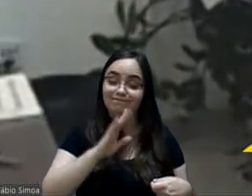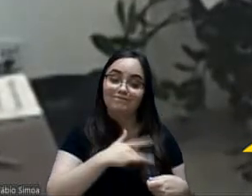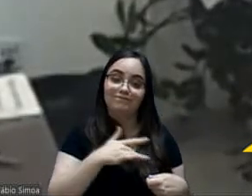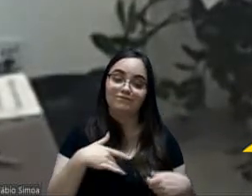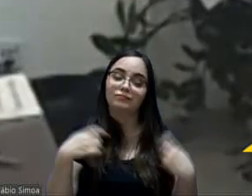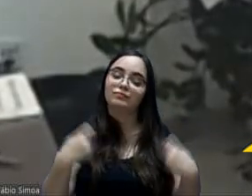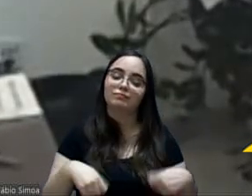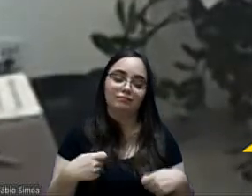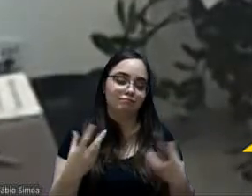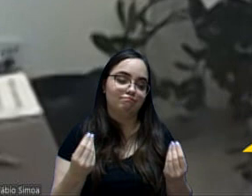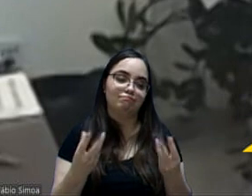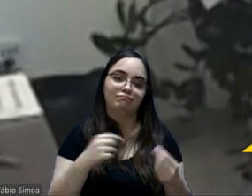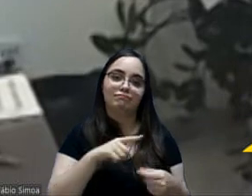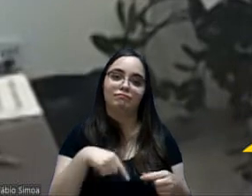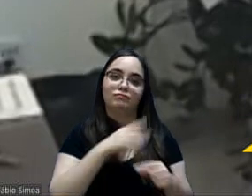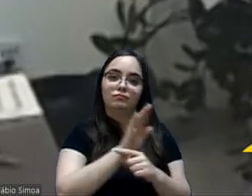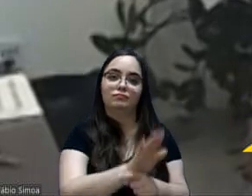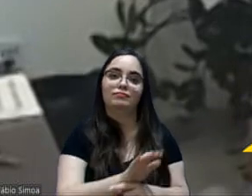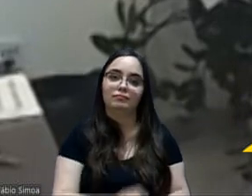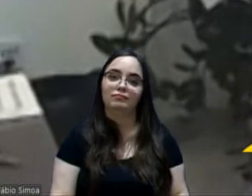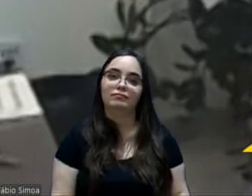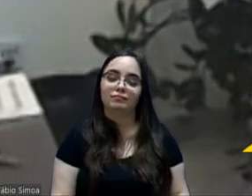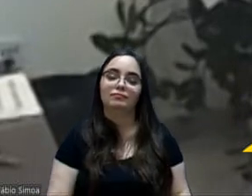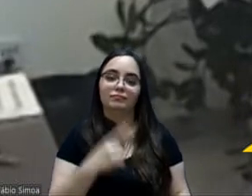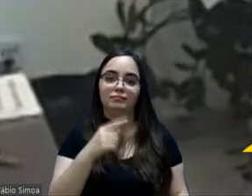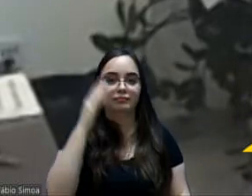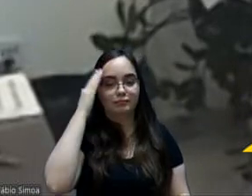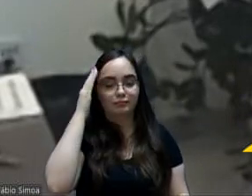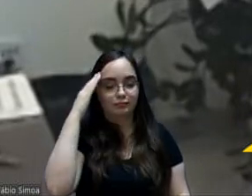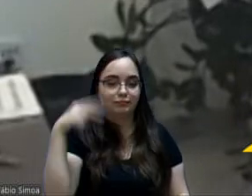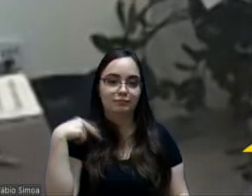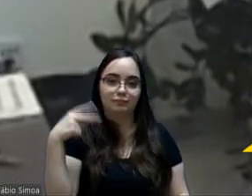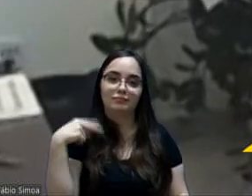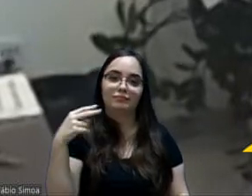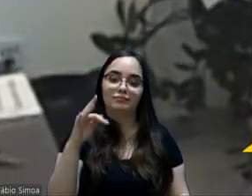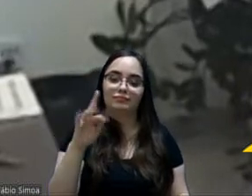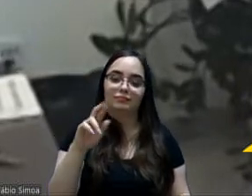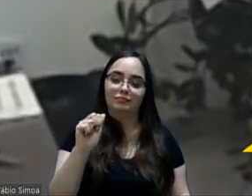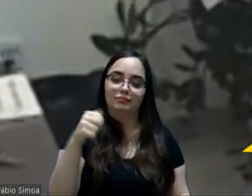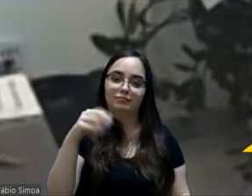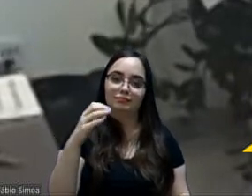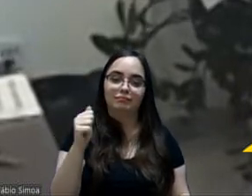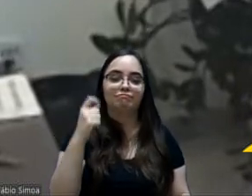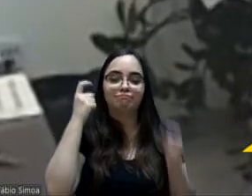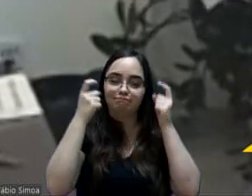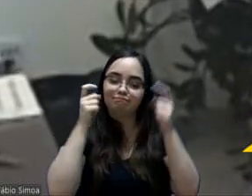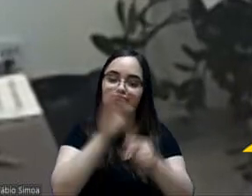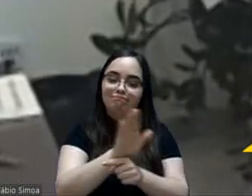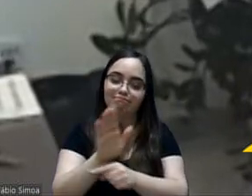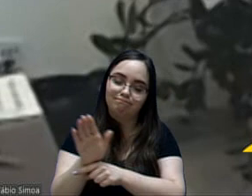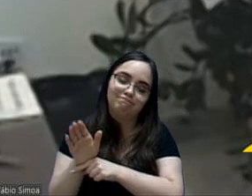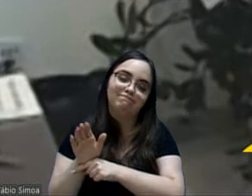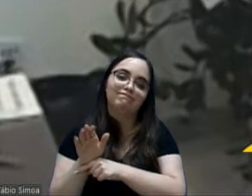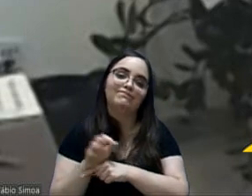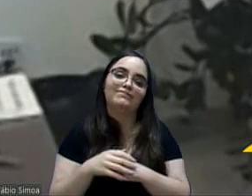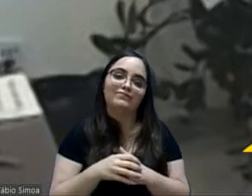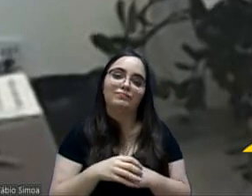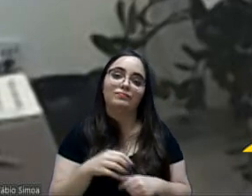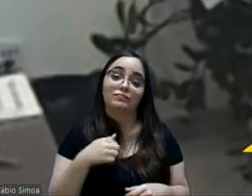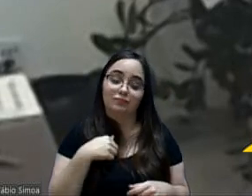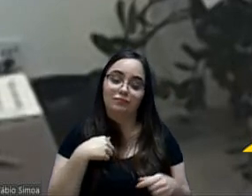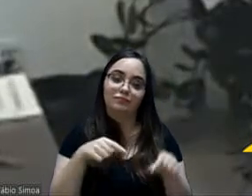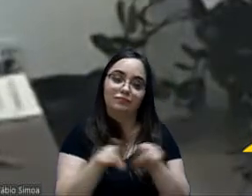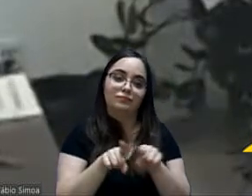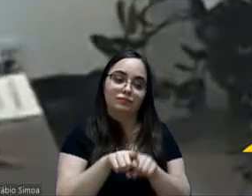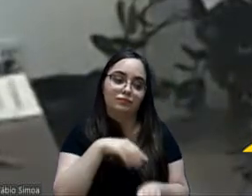sobre o vereador França, que é preocupado com as entidades, também é muito importante, mas estamos aí. Eu mais 19